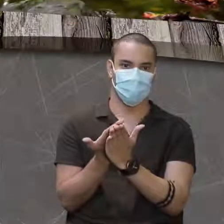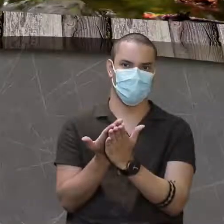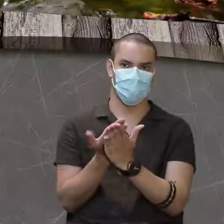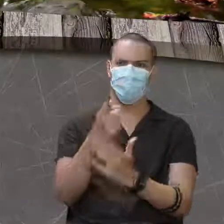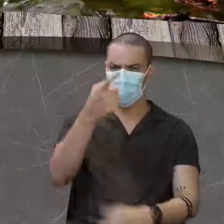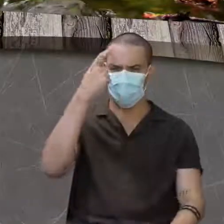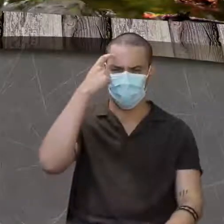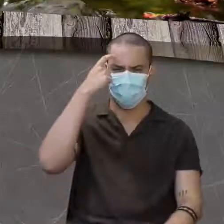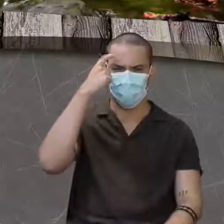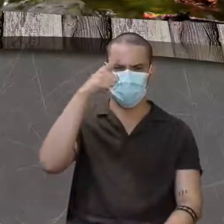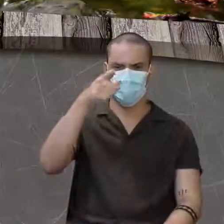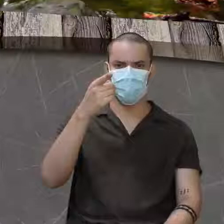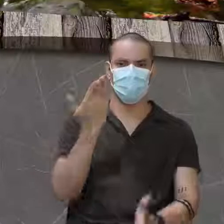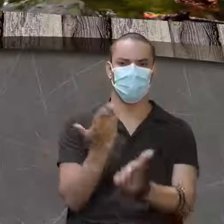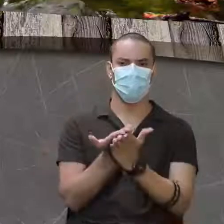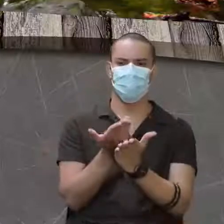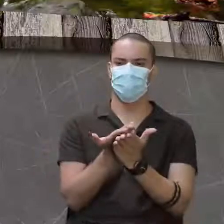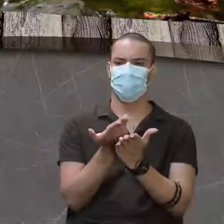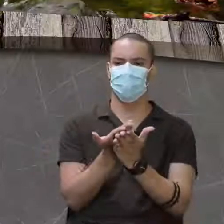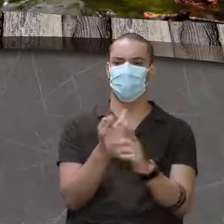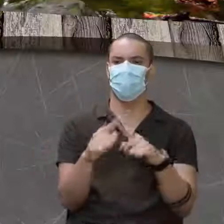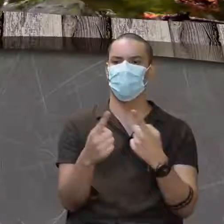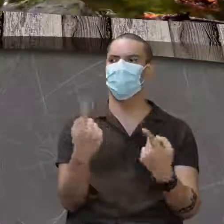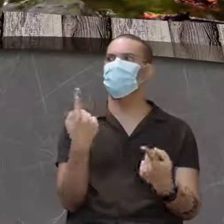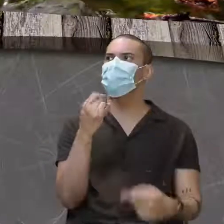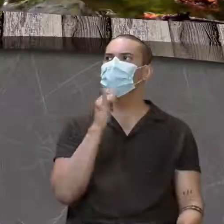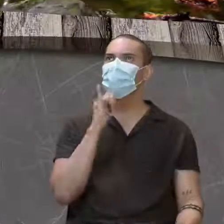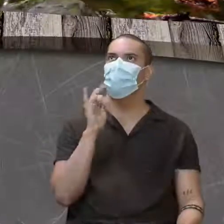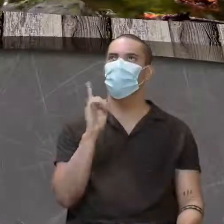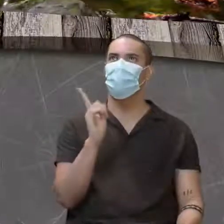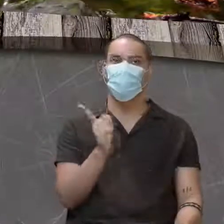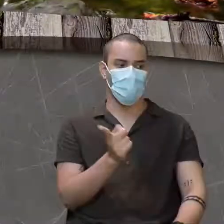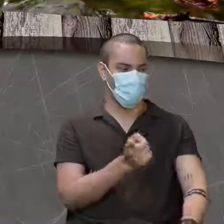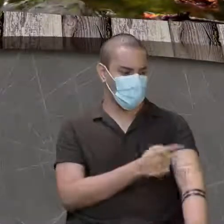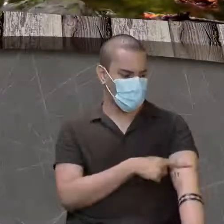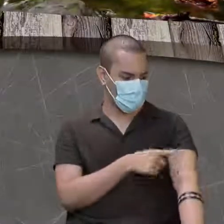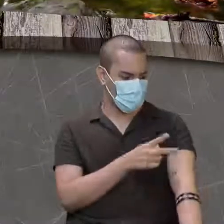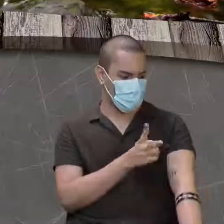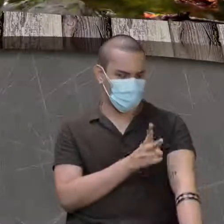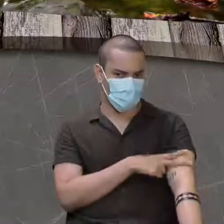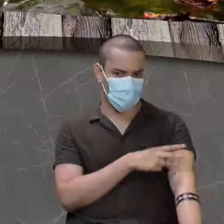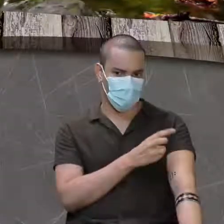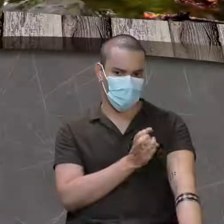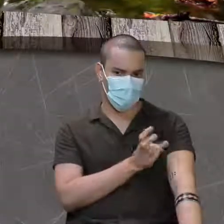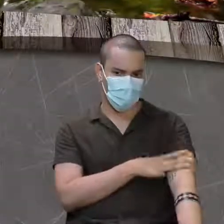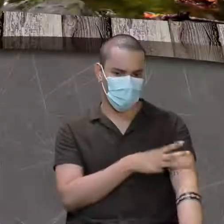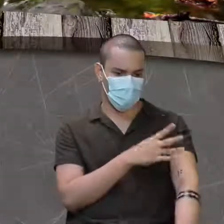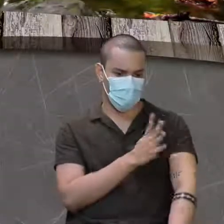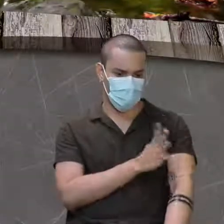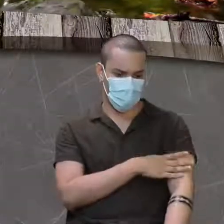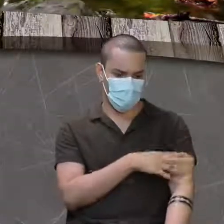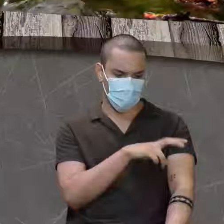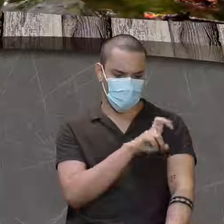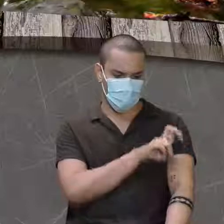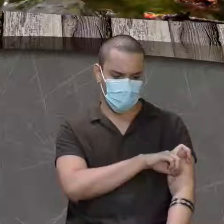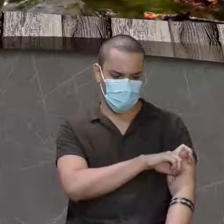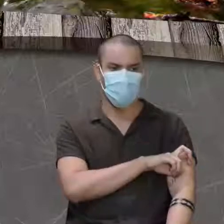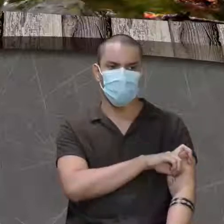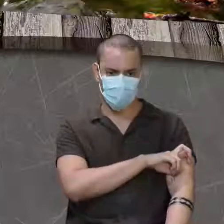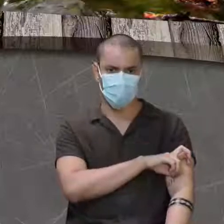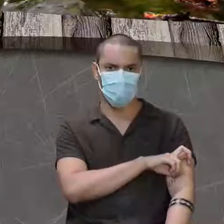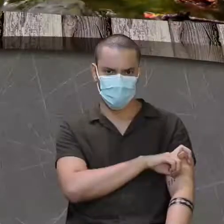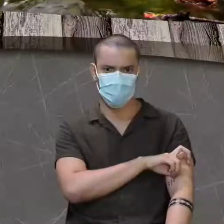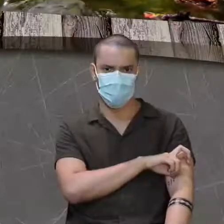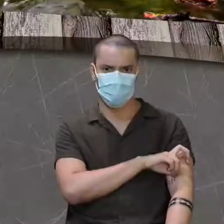Pensa aí. Ah, mas professora, eu passei lá para o primário, né? Fiz ali todo o